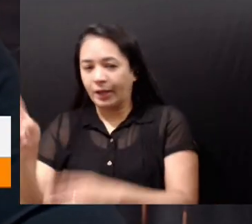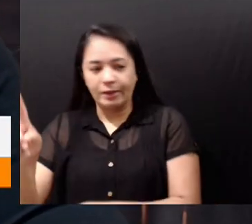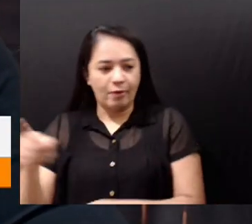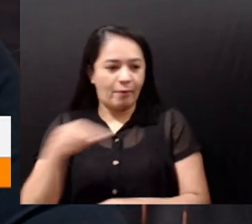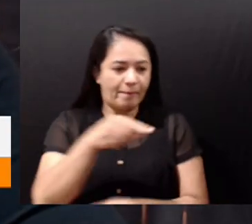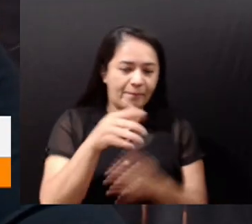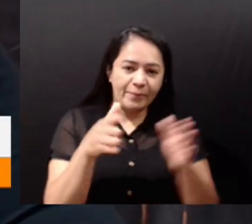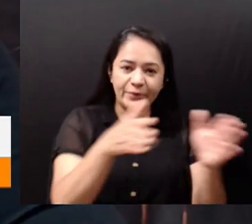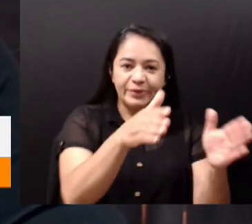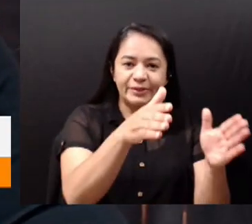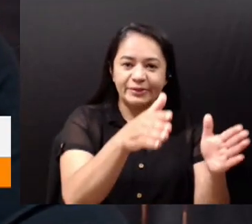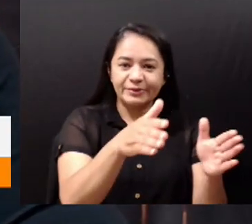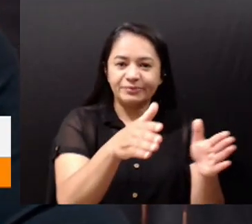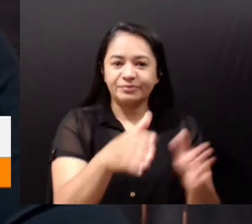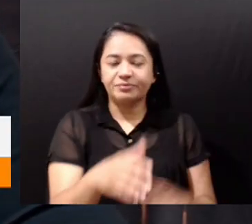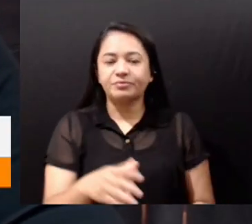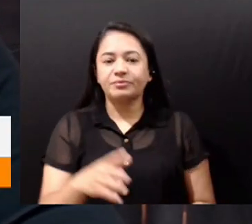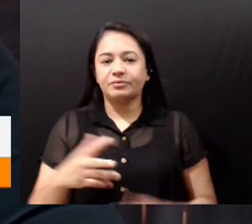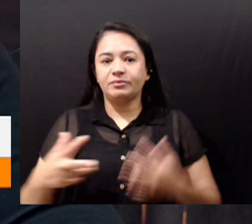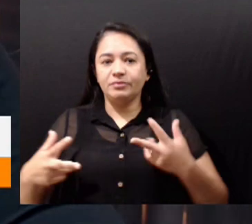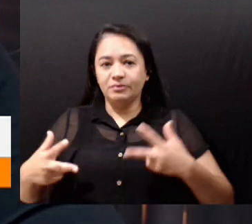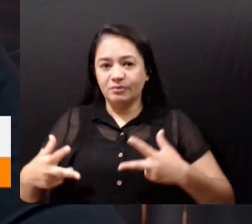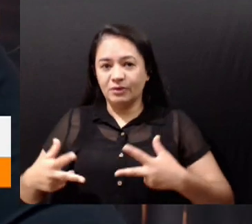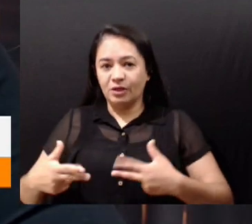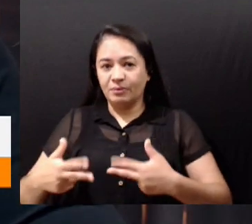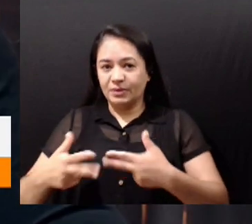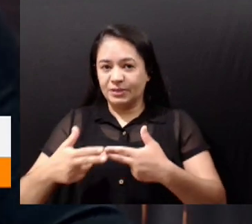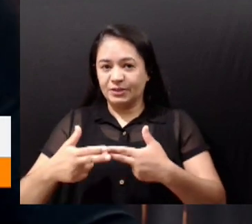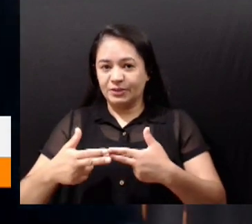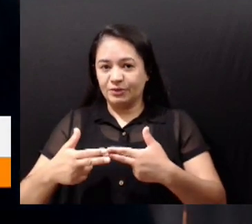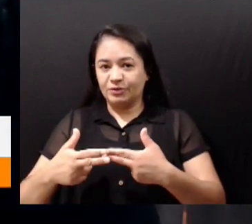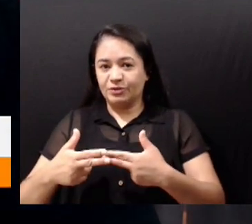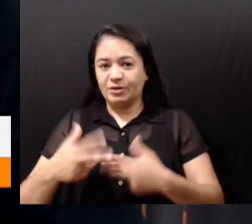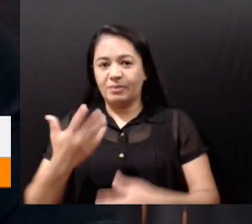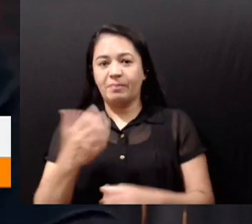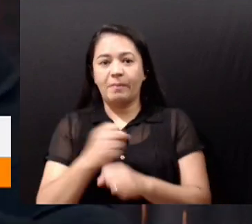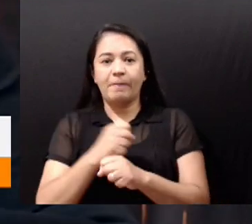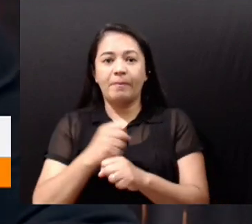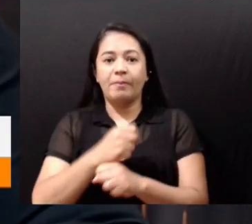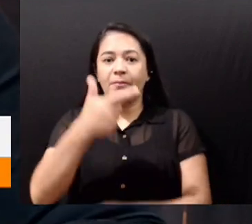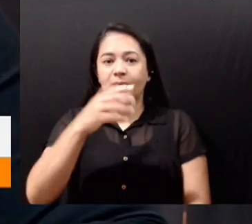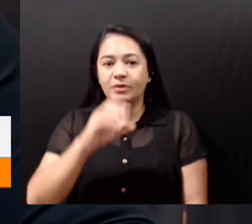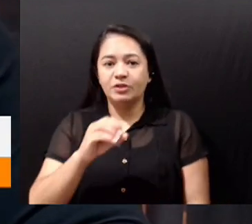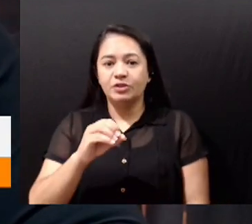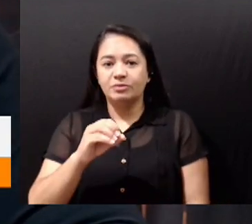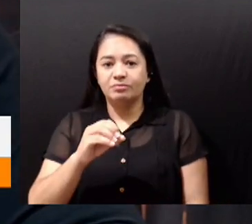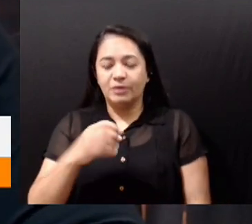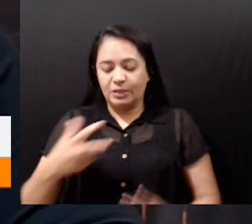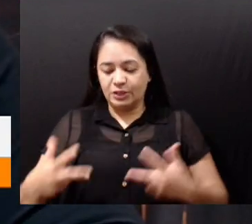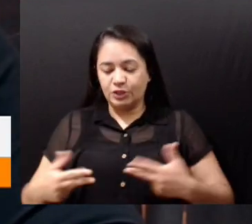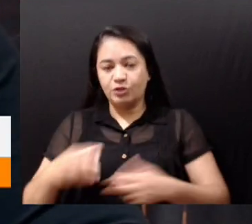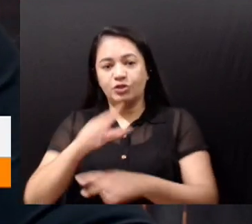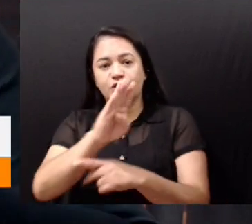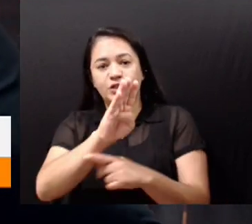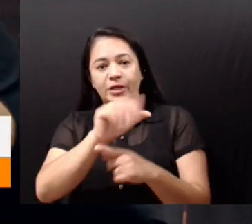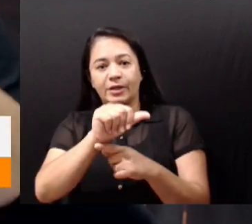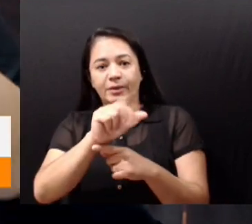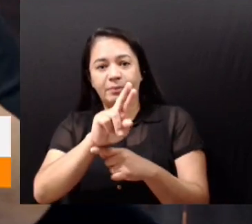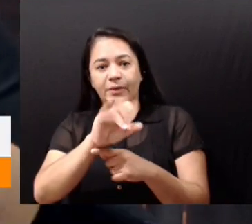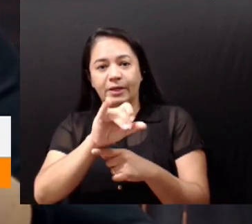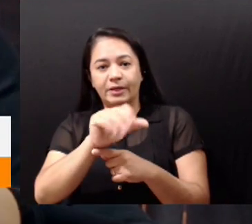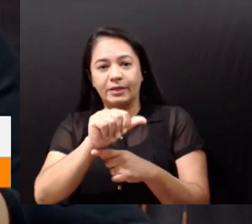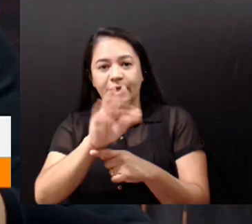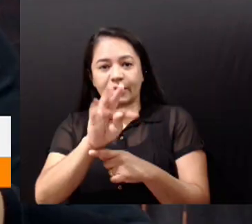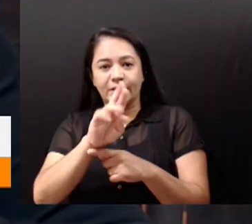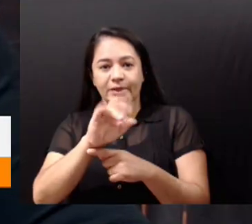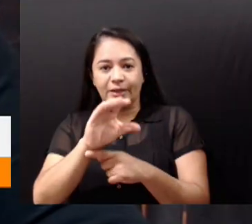cirurgia bariátrica há 20 e poucos anos atrás, logo no começo, né? Quando começou. Eu era muito nova, mas como já vim